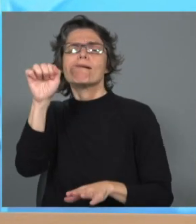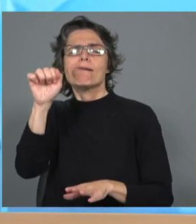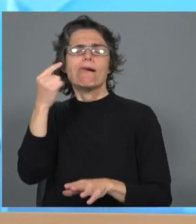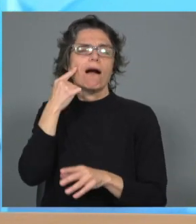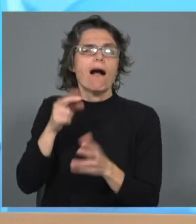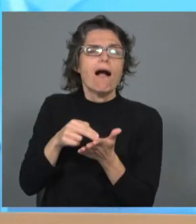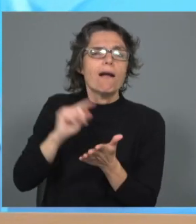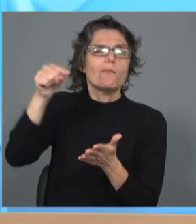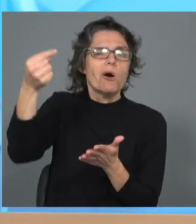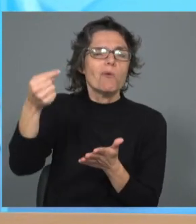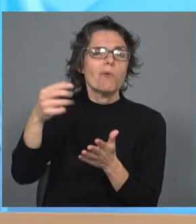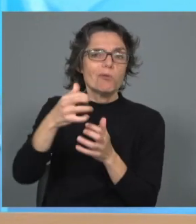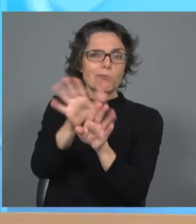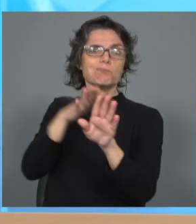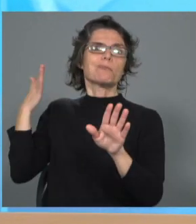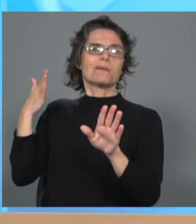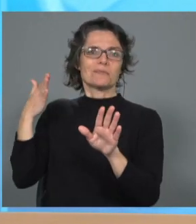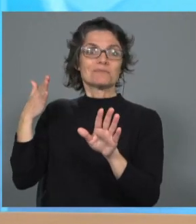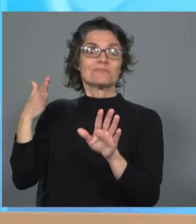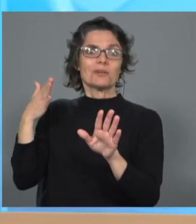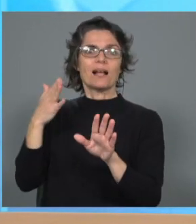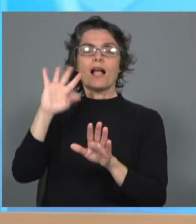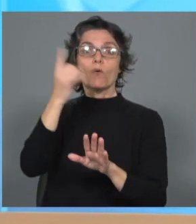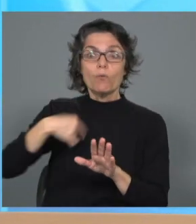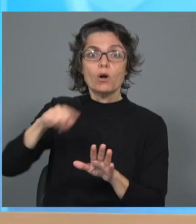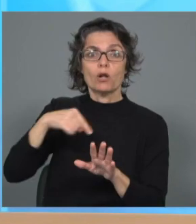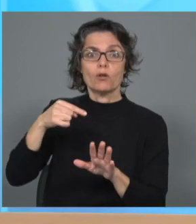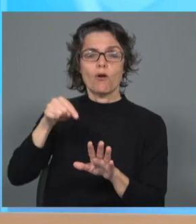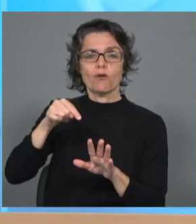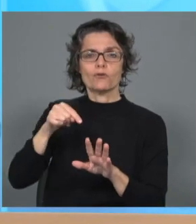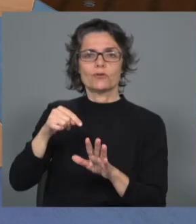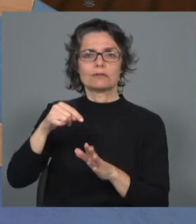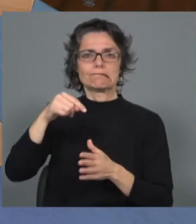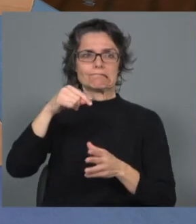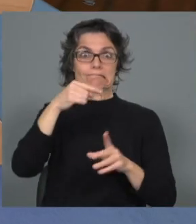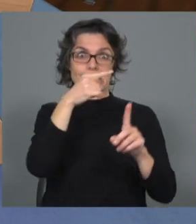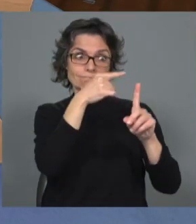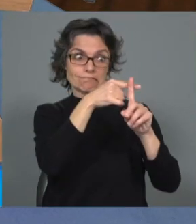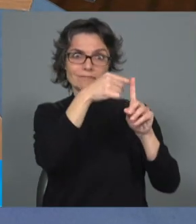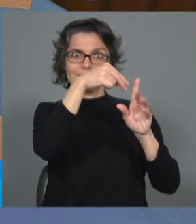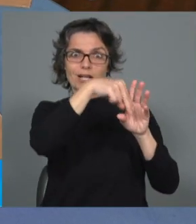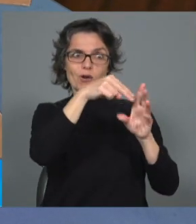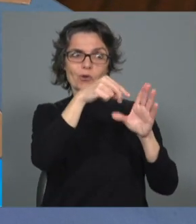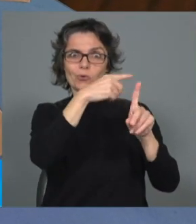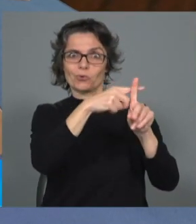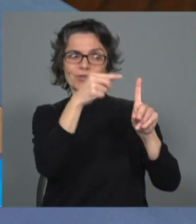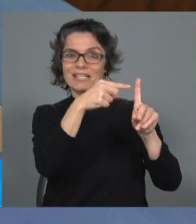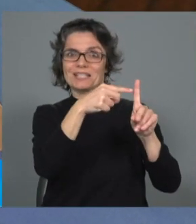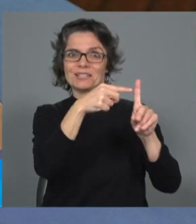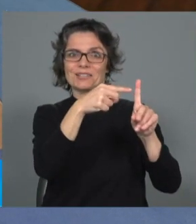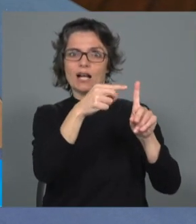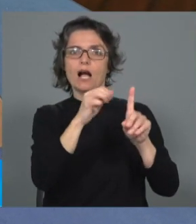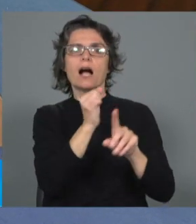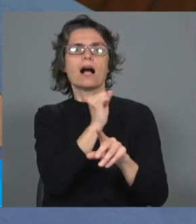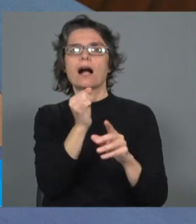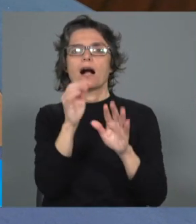lado. E quando nós nos posicionamos na cruz, esta porta deixa de ser necessário bater para que ela